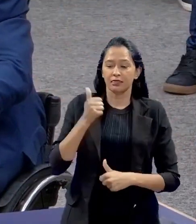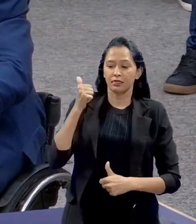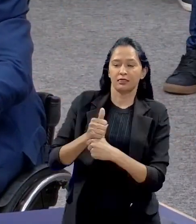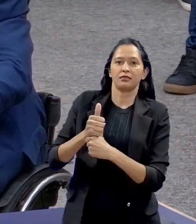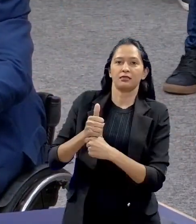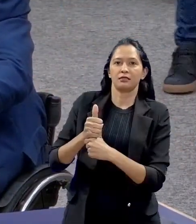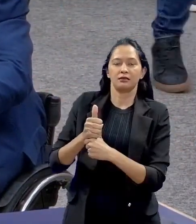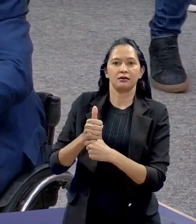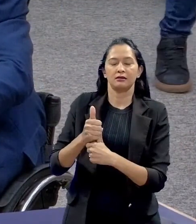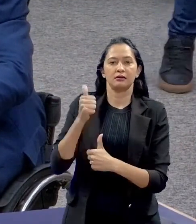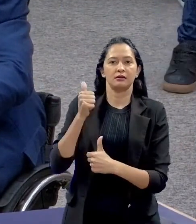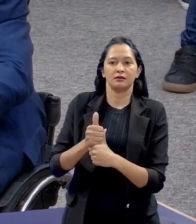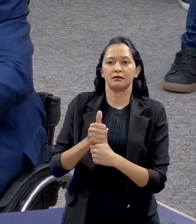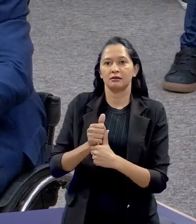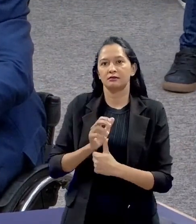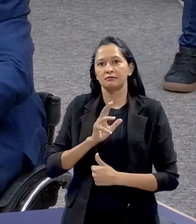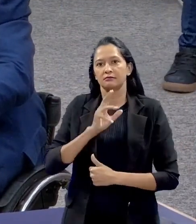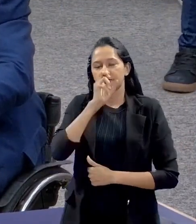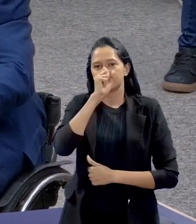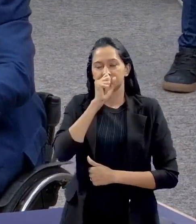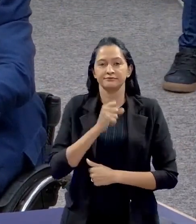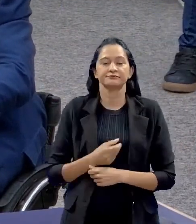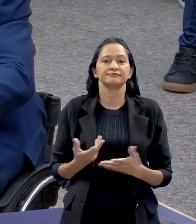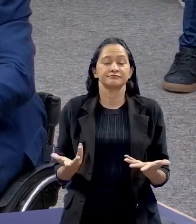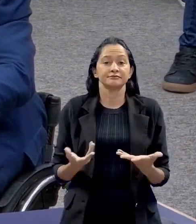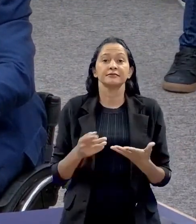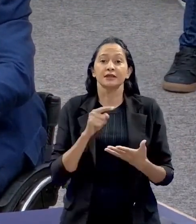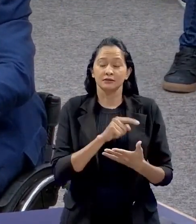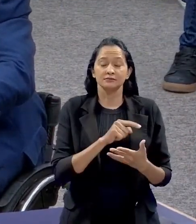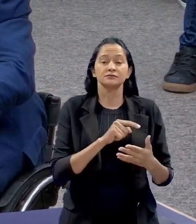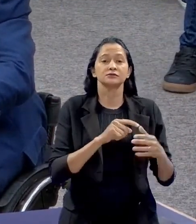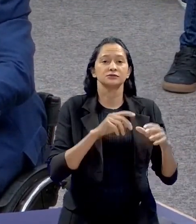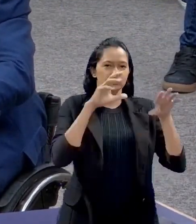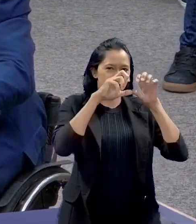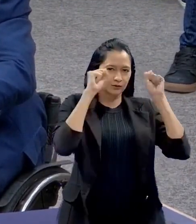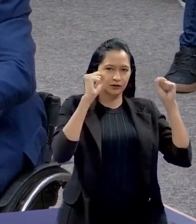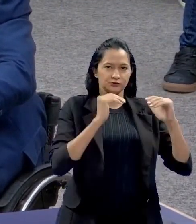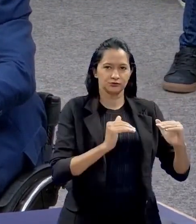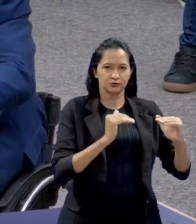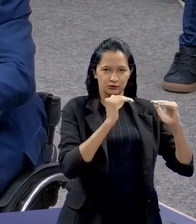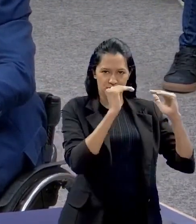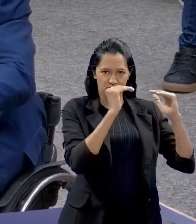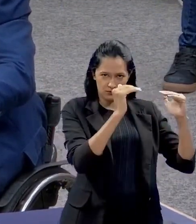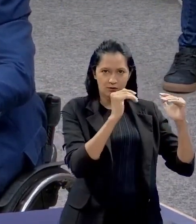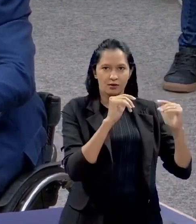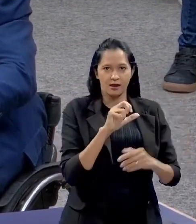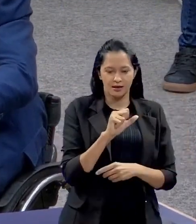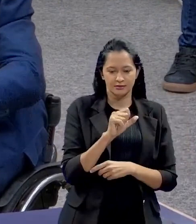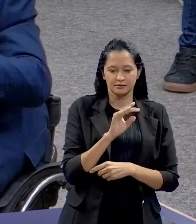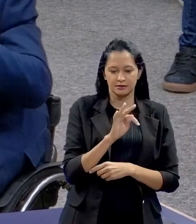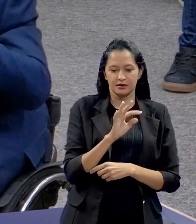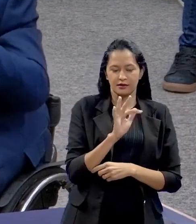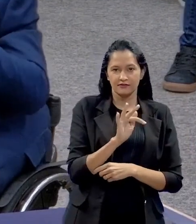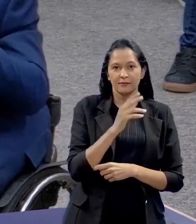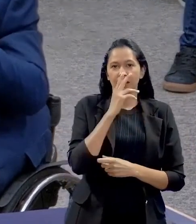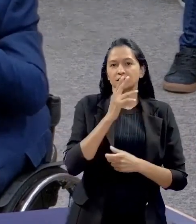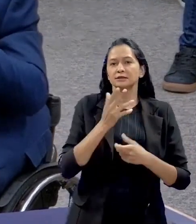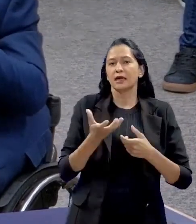nosso, que deveria ser nosso, Supremo Tribunal Federal, quer governar o nosso país.